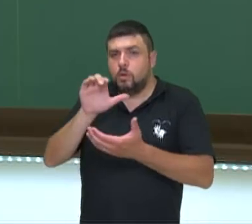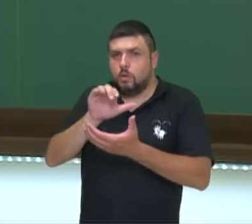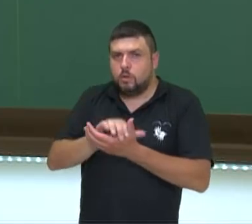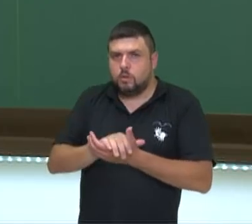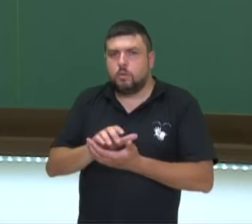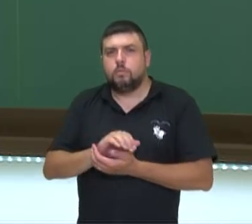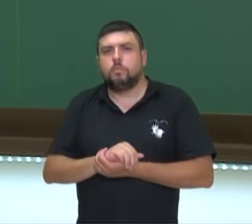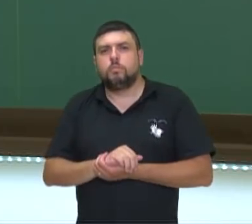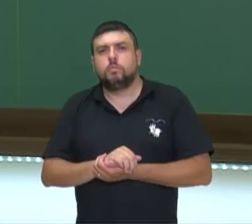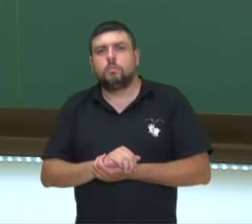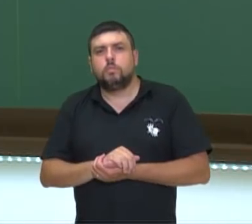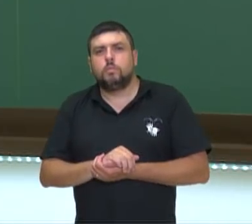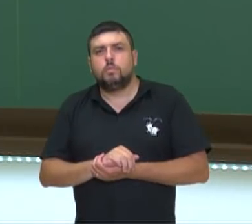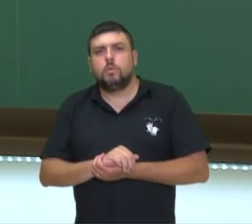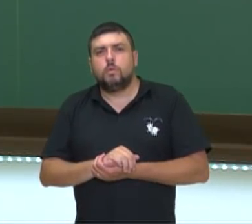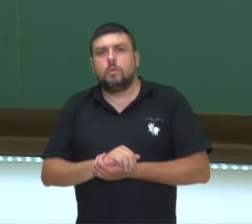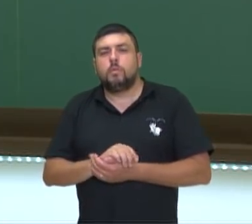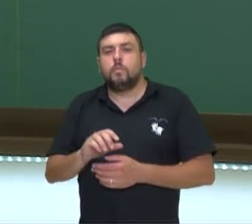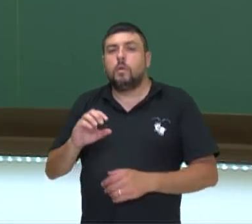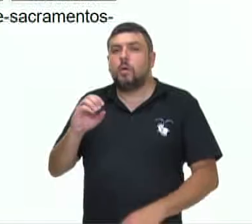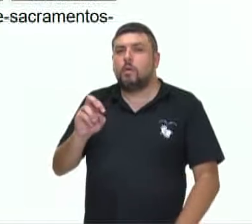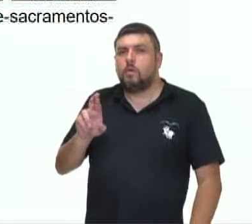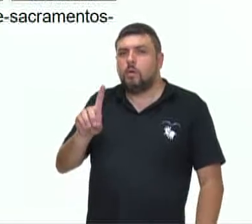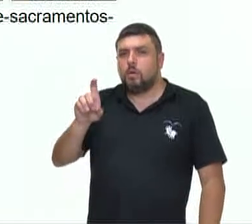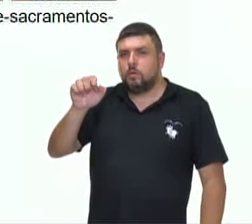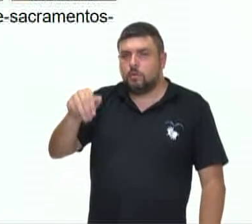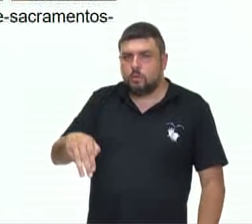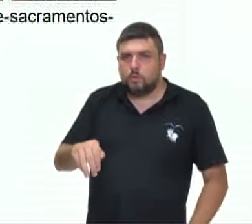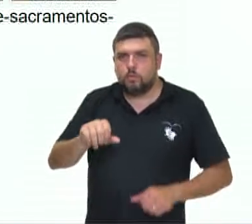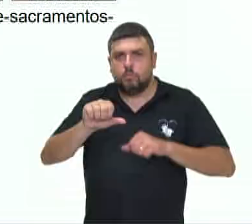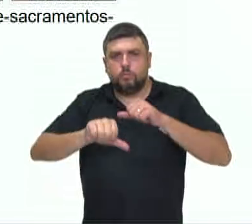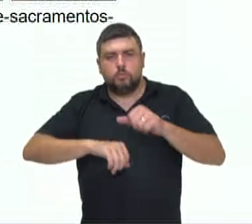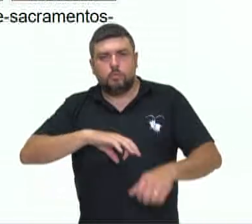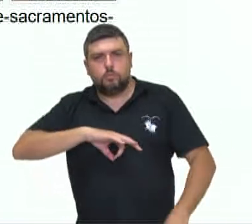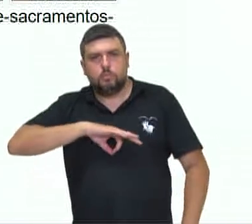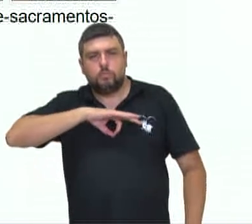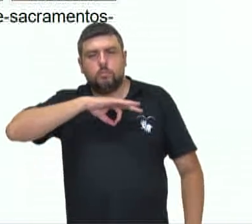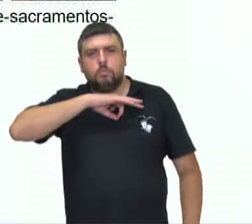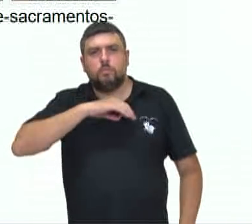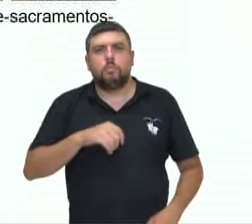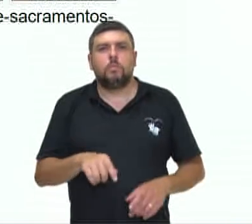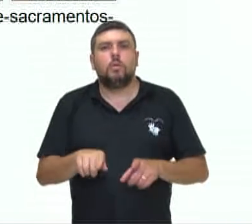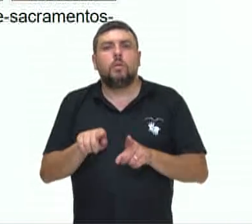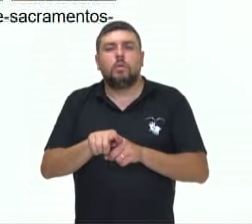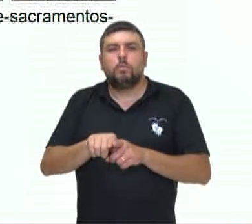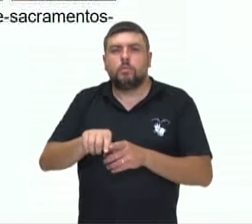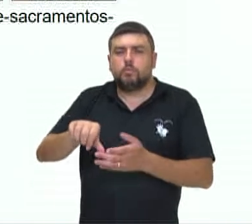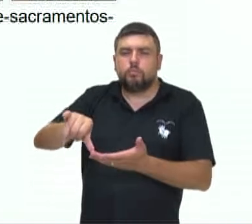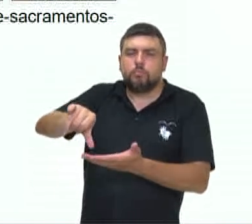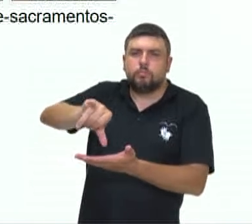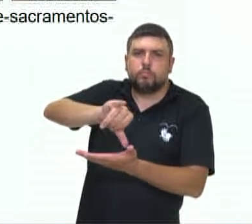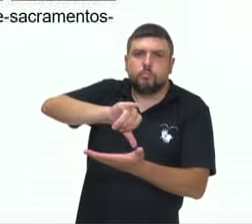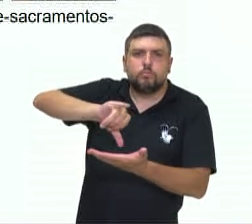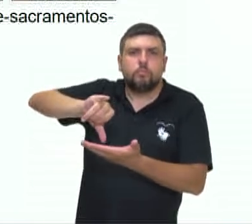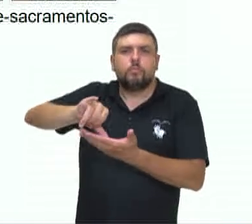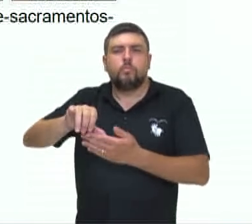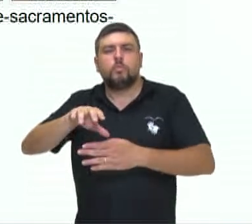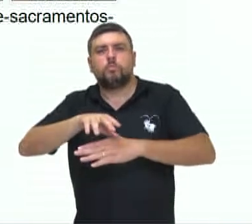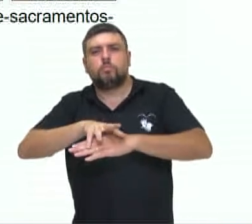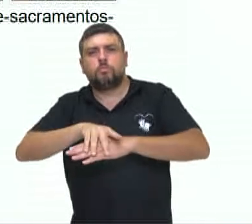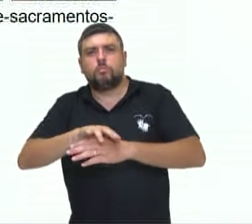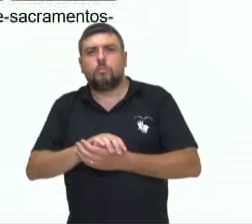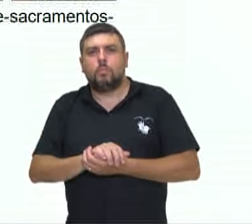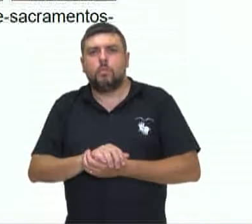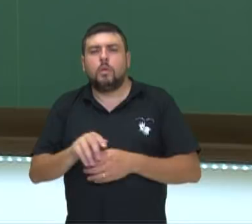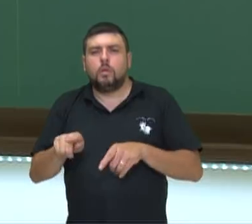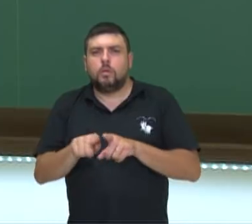ou ordenação, quando uma pessoa se torna padre, e unção dos enfermos. Tanto os enfermos recebem a unção, ou